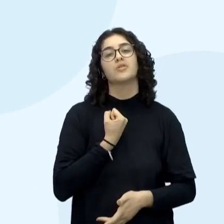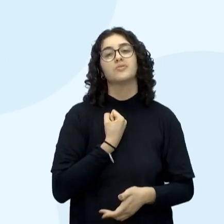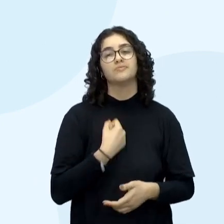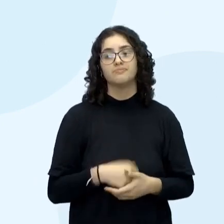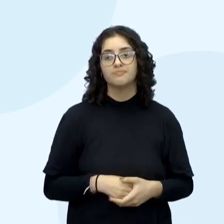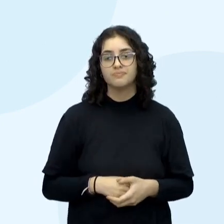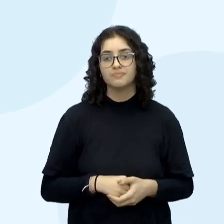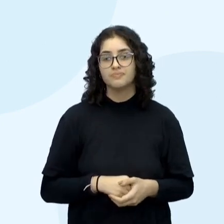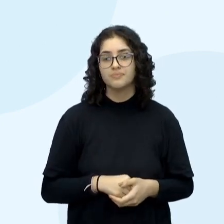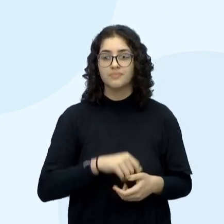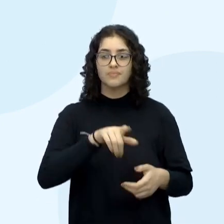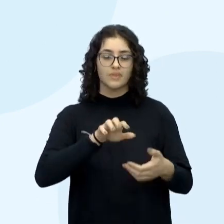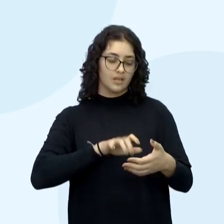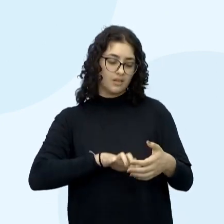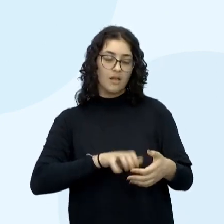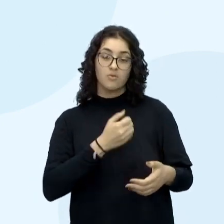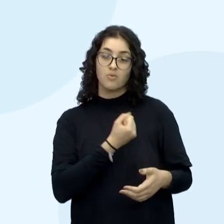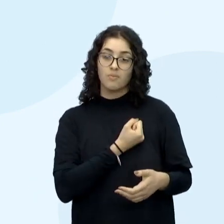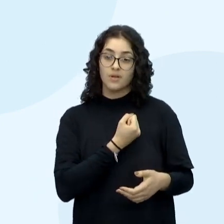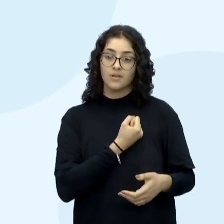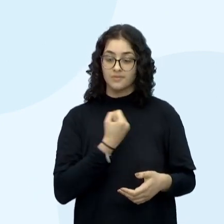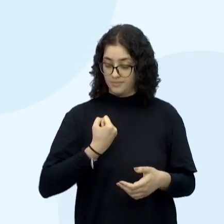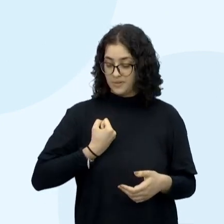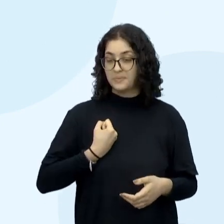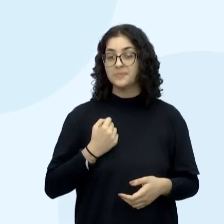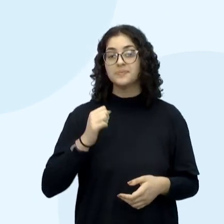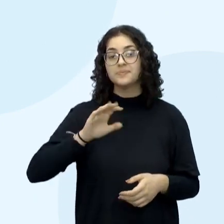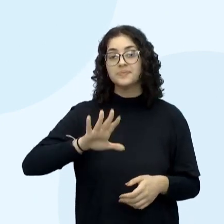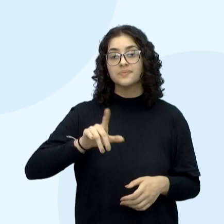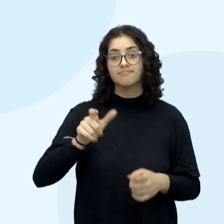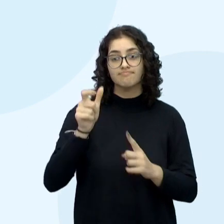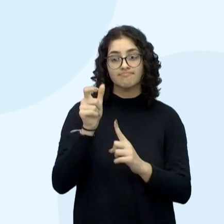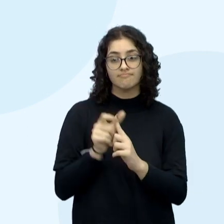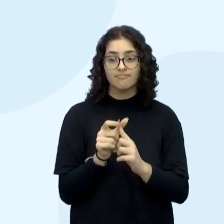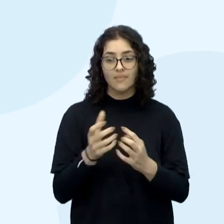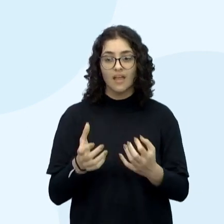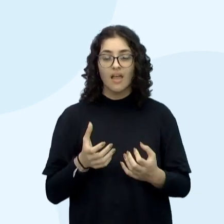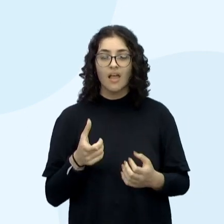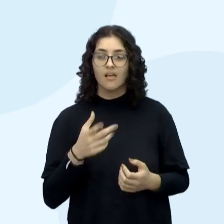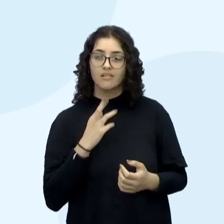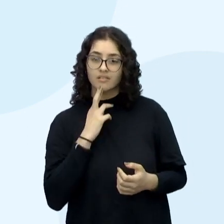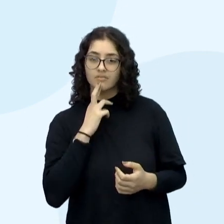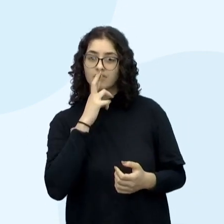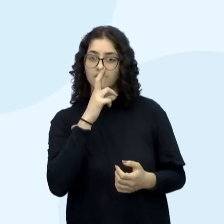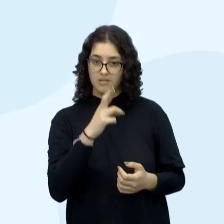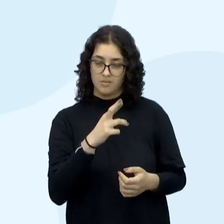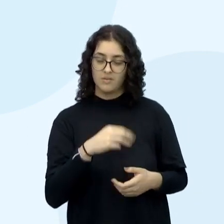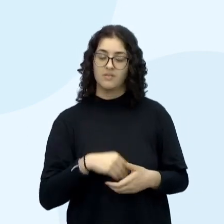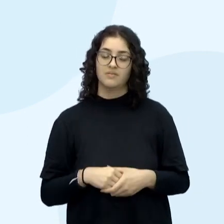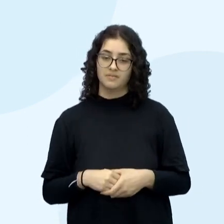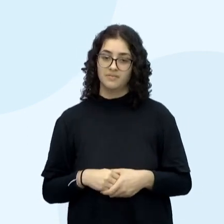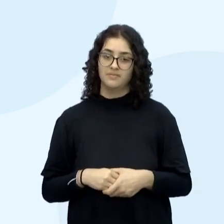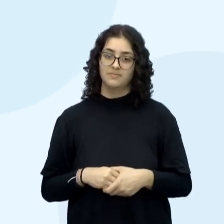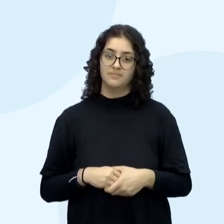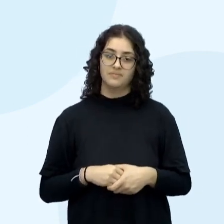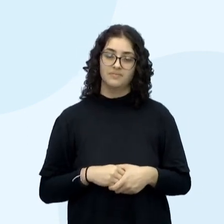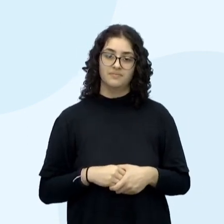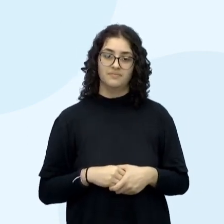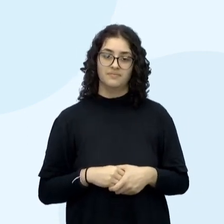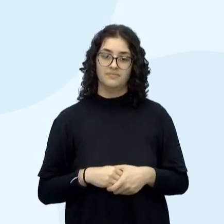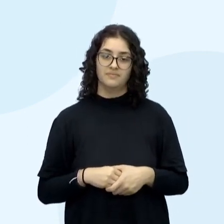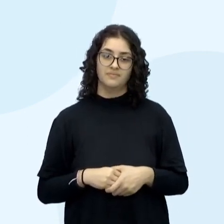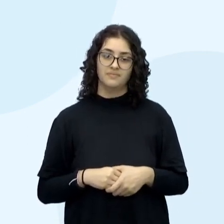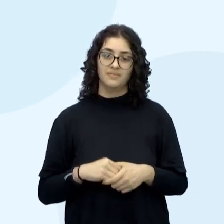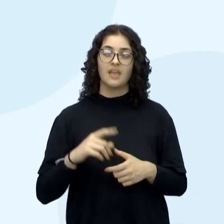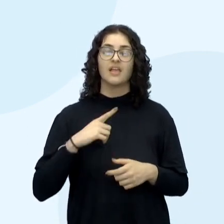e aí você vai digitar um número. E aí o seu personagem, né, o personagem que a gente criar, ele vai responder, ó, responda. Então ele vai responder o